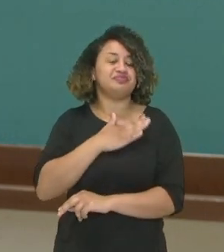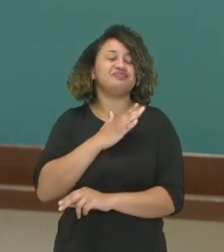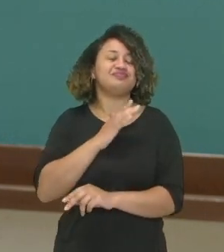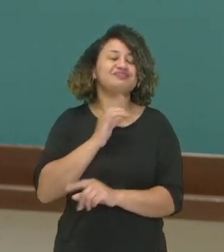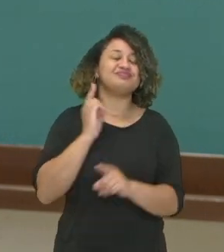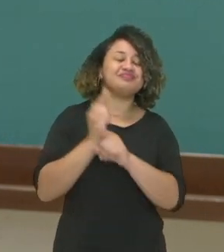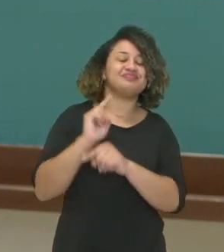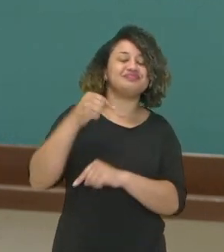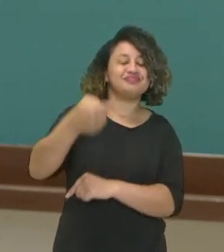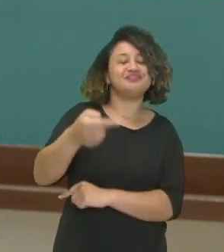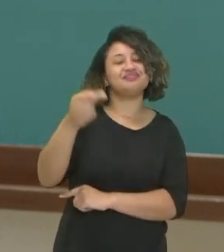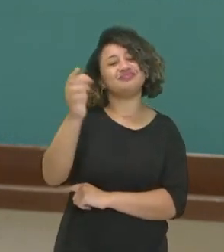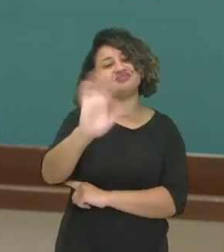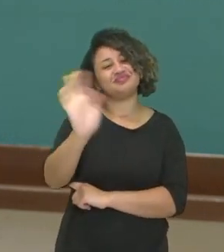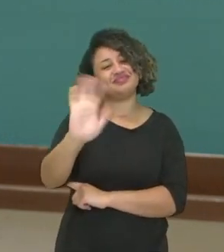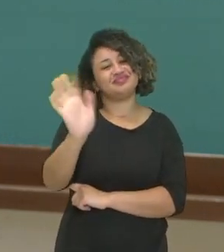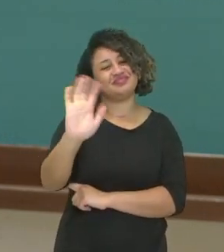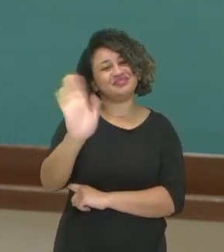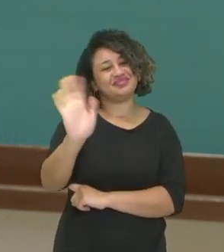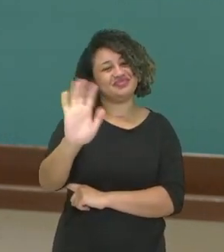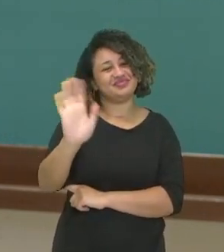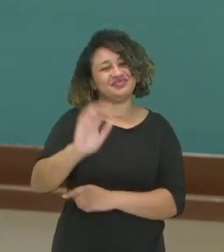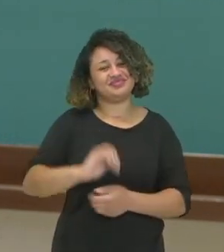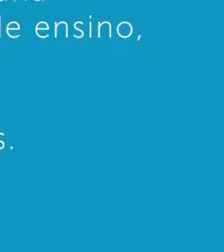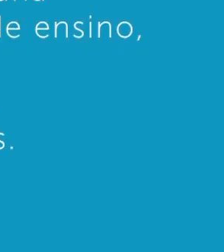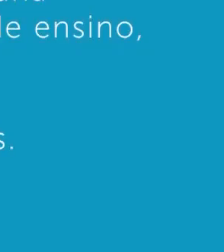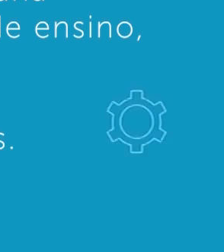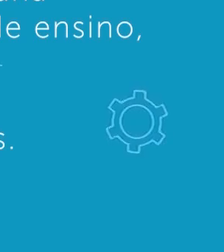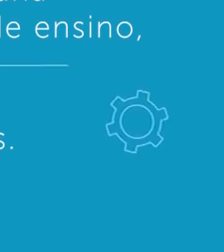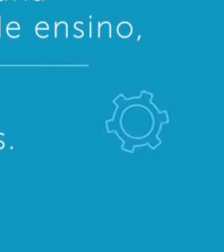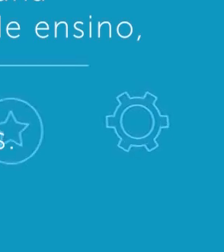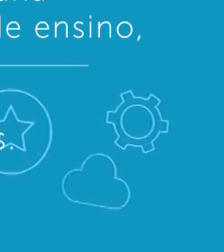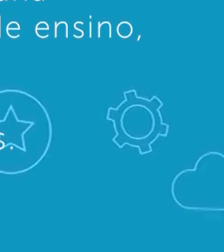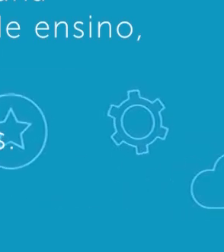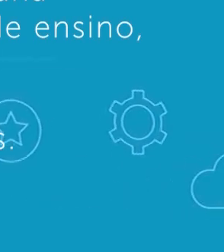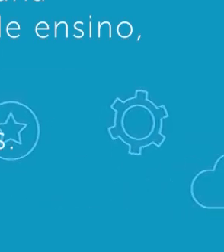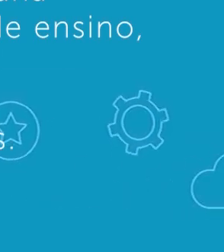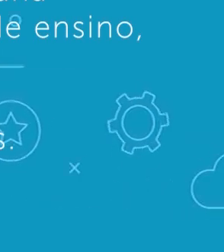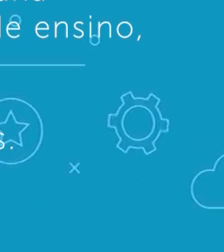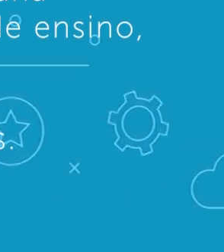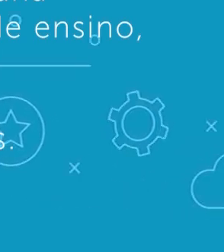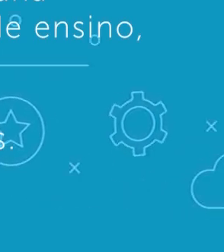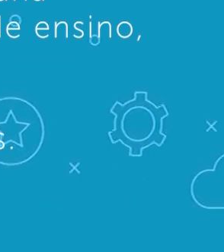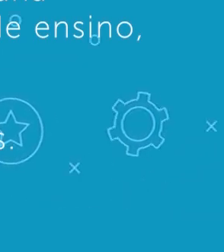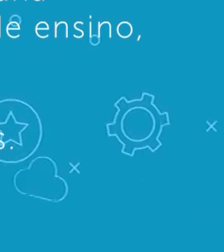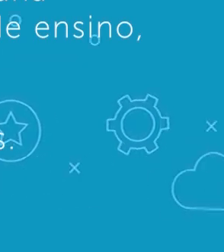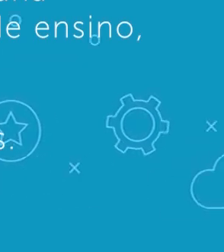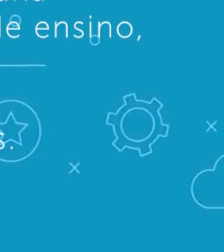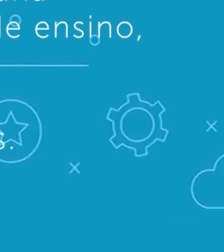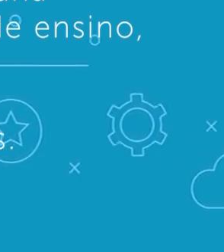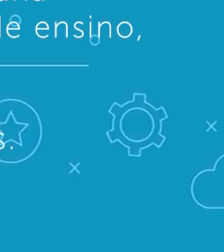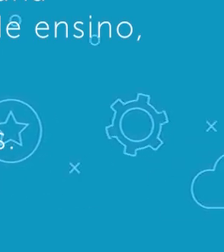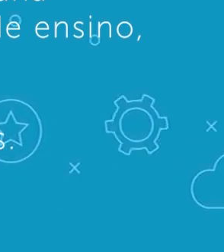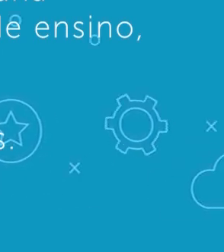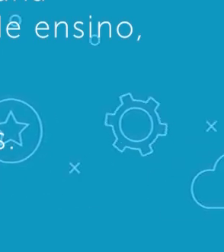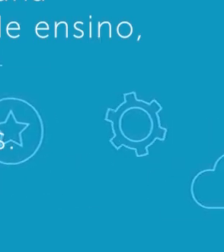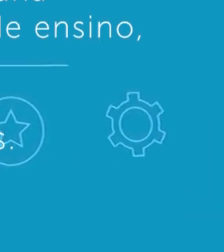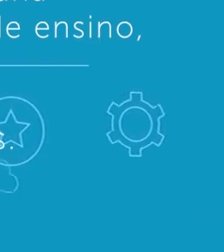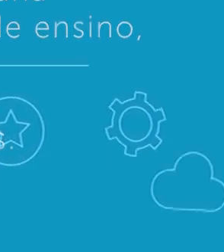nós falamos sobre os quadriláteros e estendemos um pouquinho para estudar ali os paralelogramos e os trapézios, né?